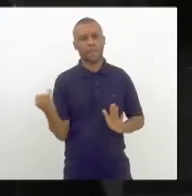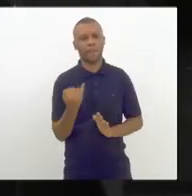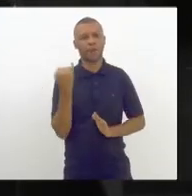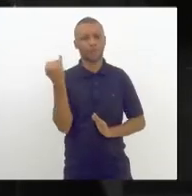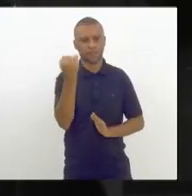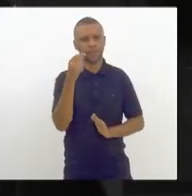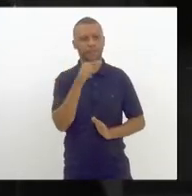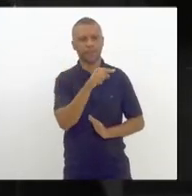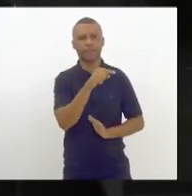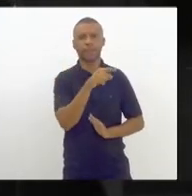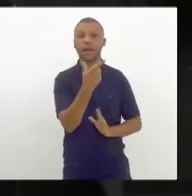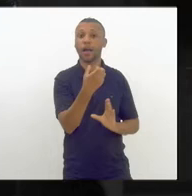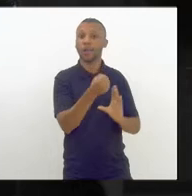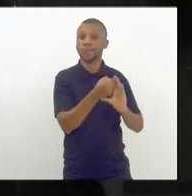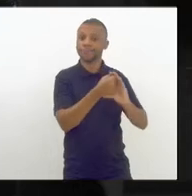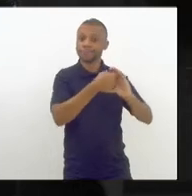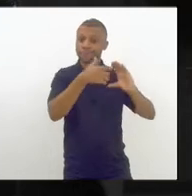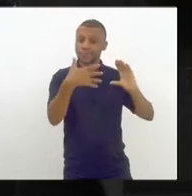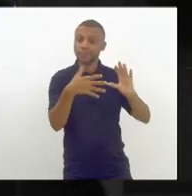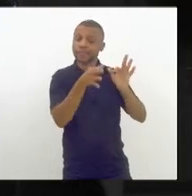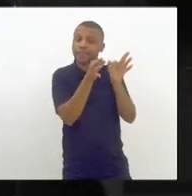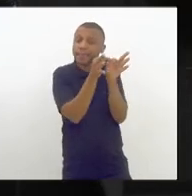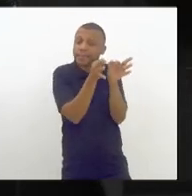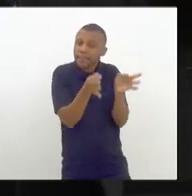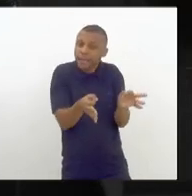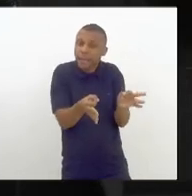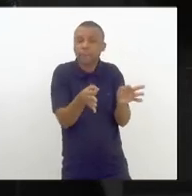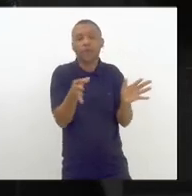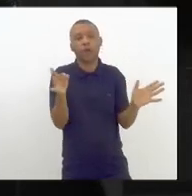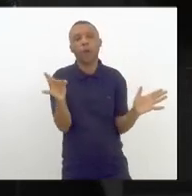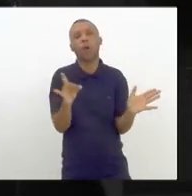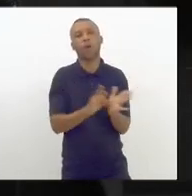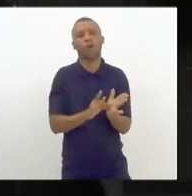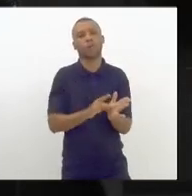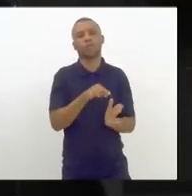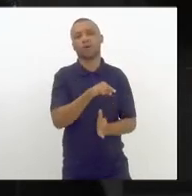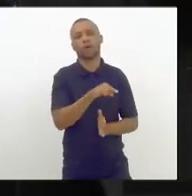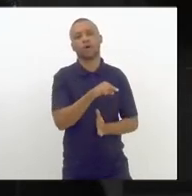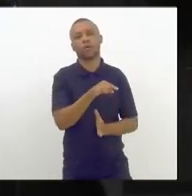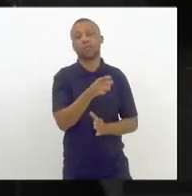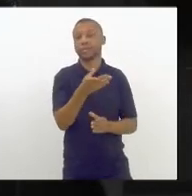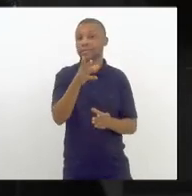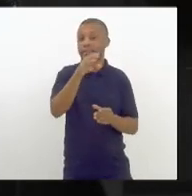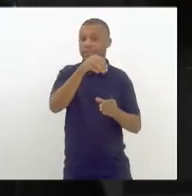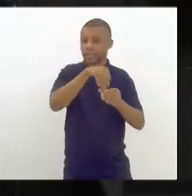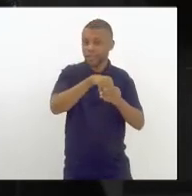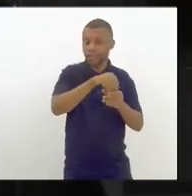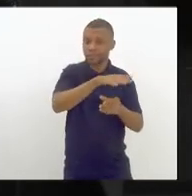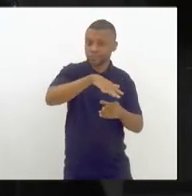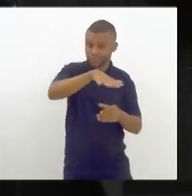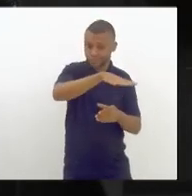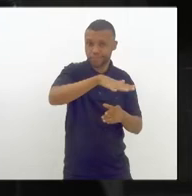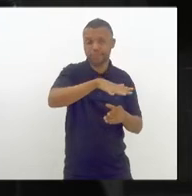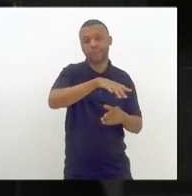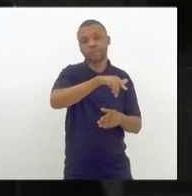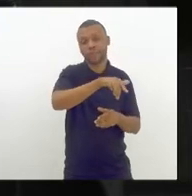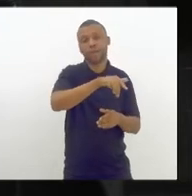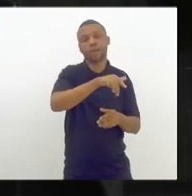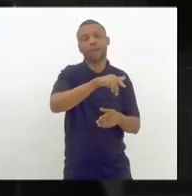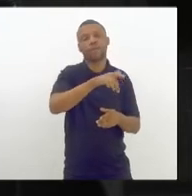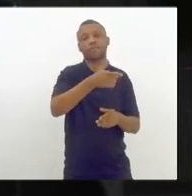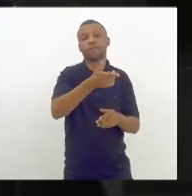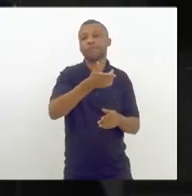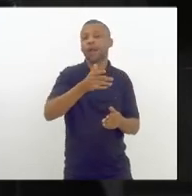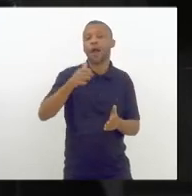o caráter singelo autêntico daquela casa em Niterói portanto foi provavelmente a última